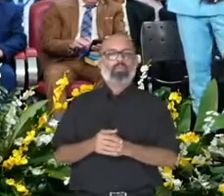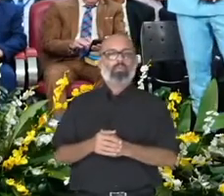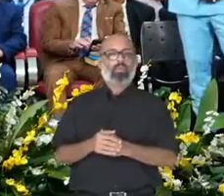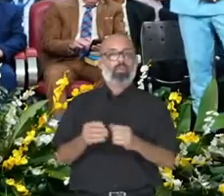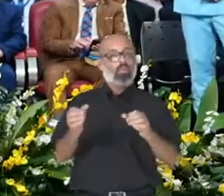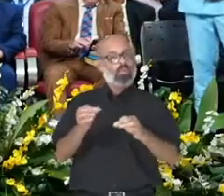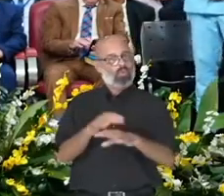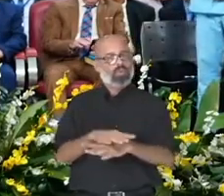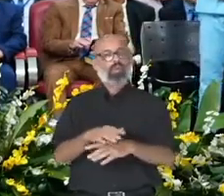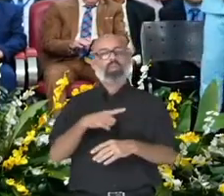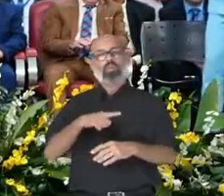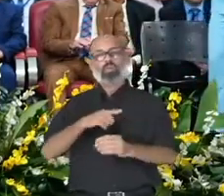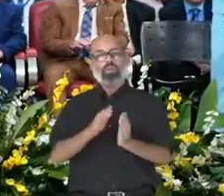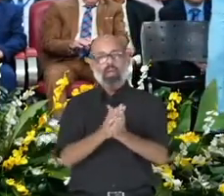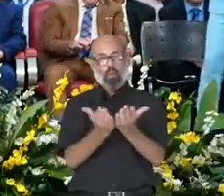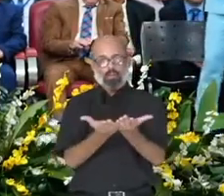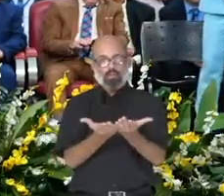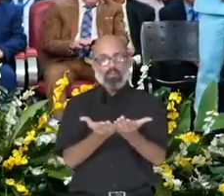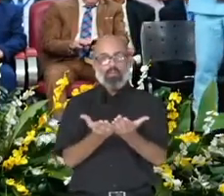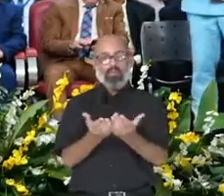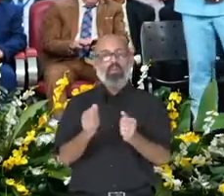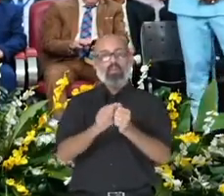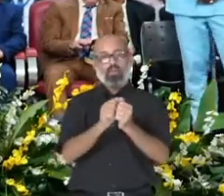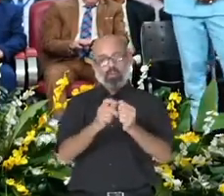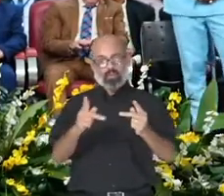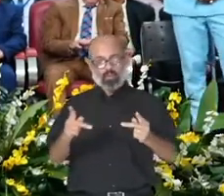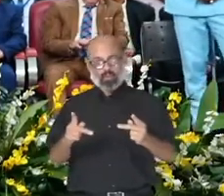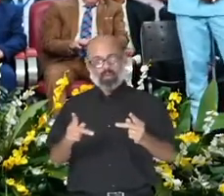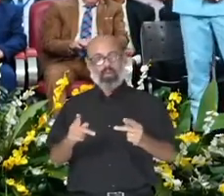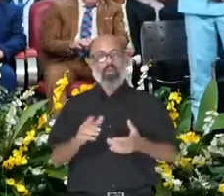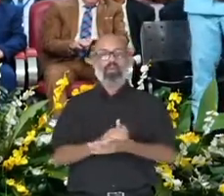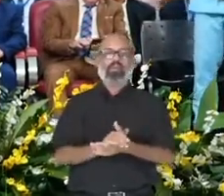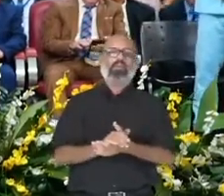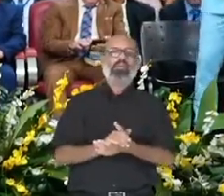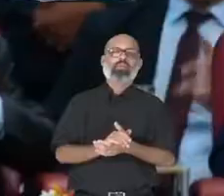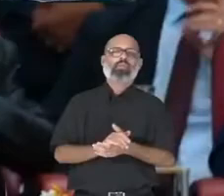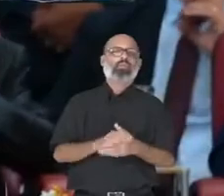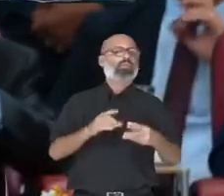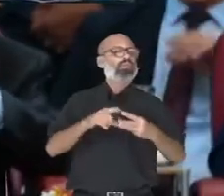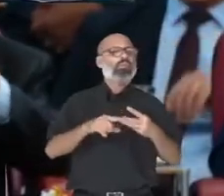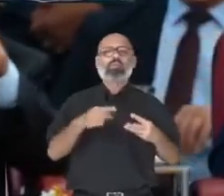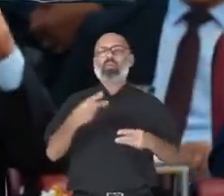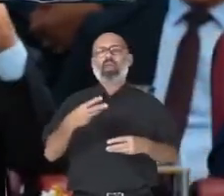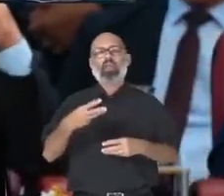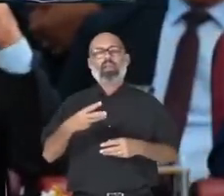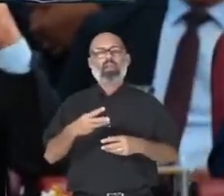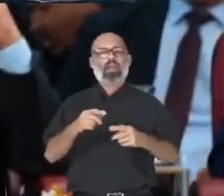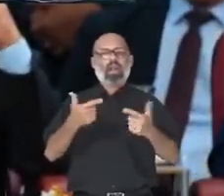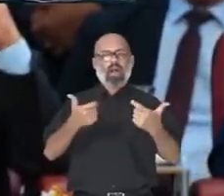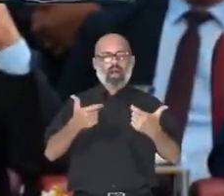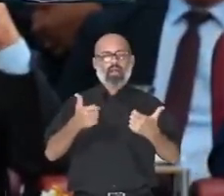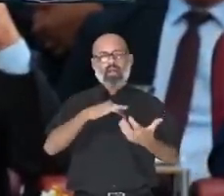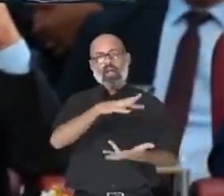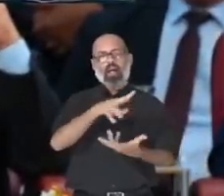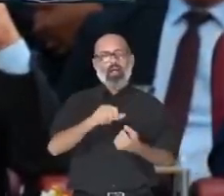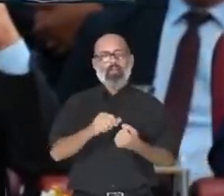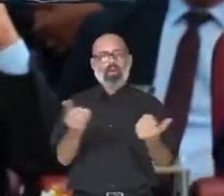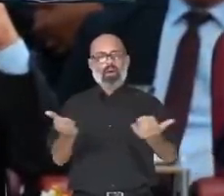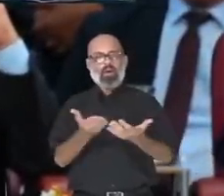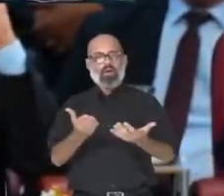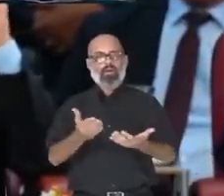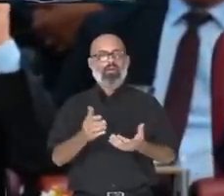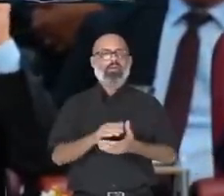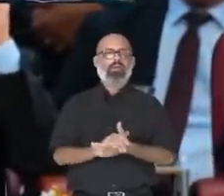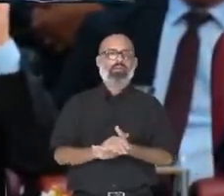iminência do que a Bíblia Sagrada chama de apocalipse. Estamos na iminência de uma terceira guerra mundial. E se houver uma guerra mundial agora, uma